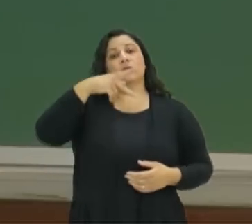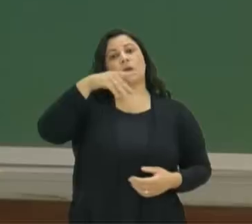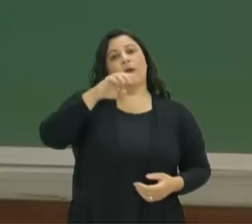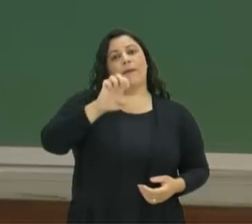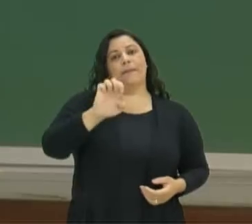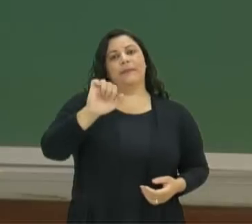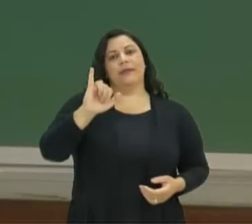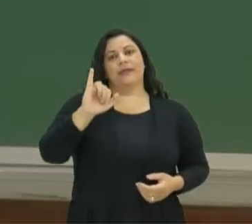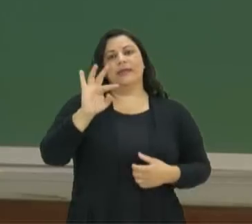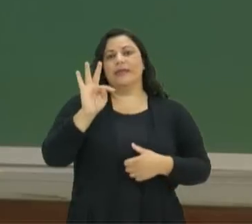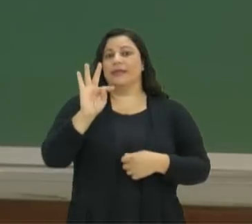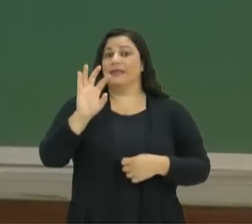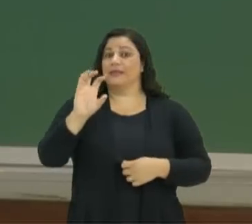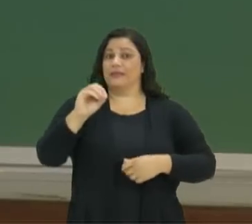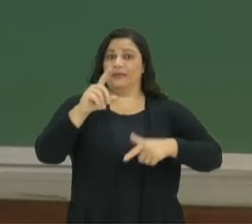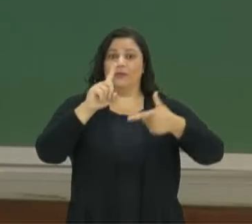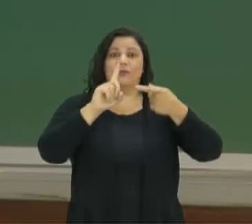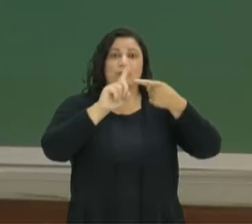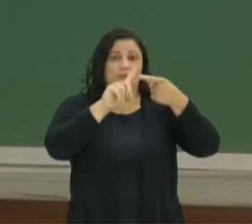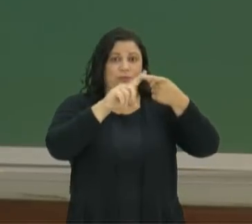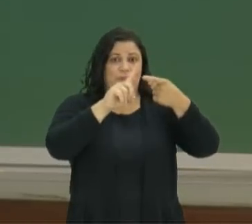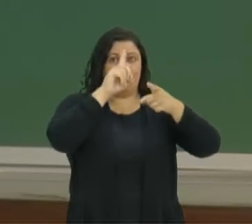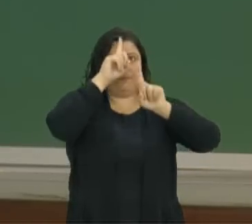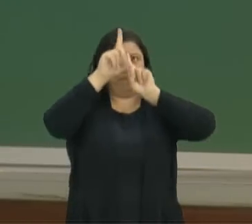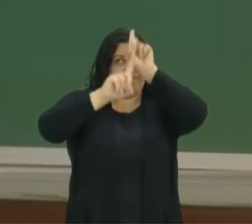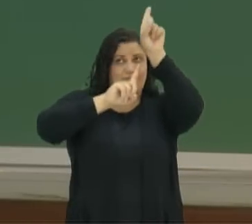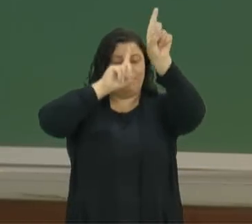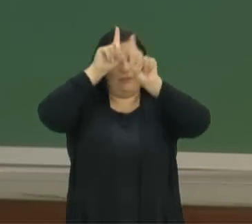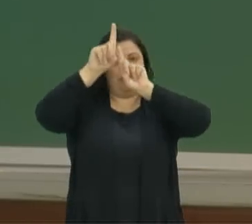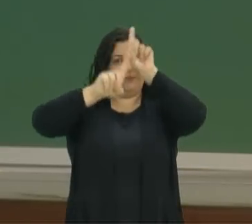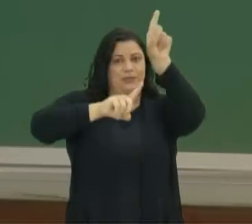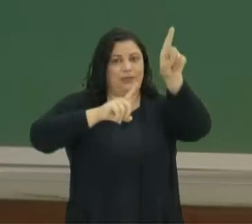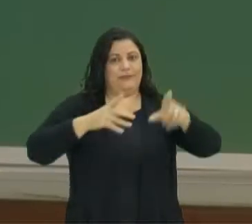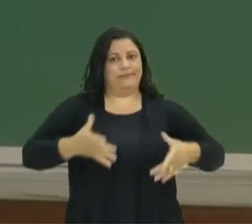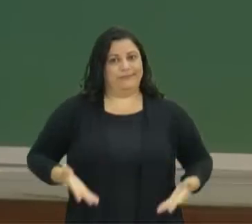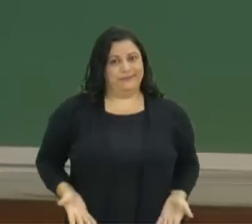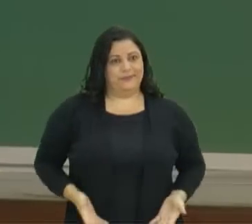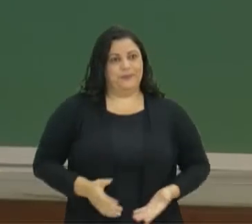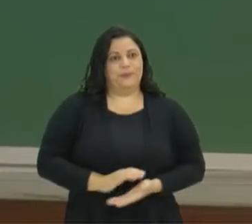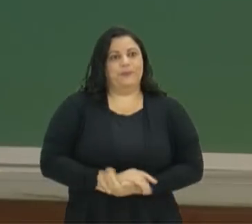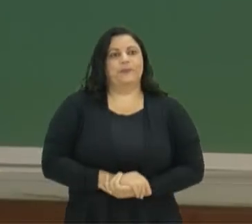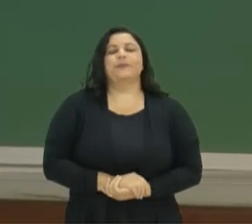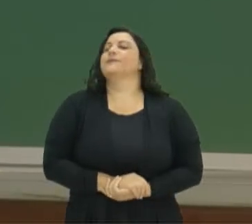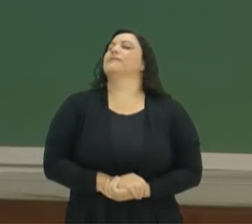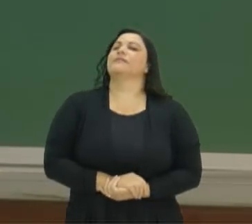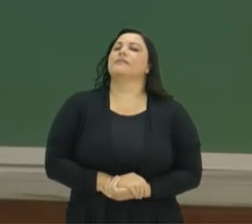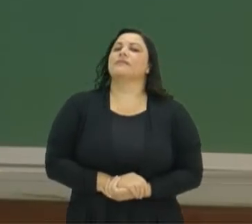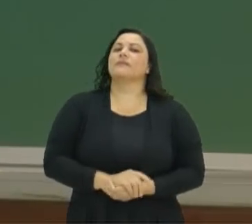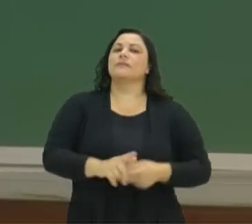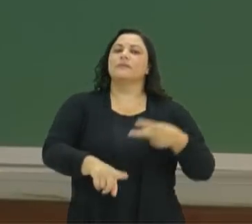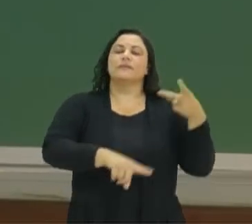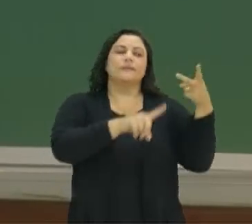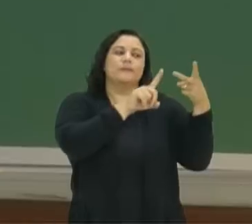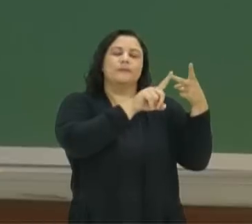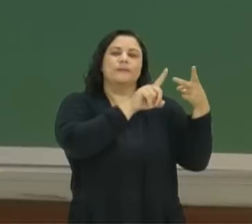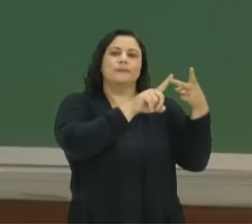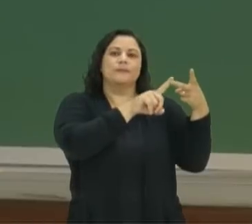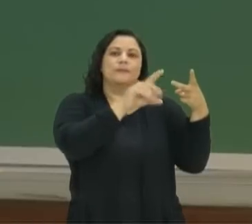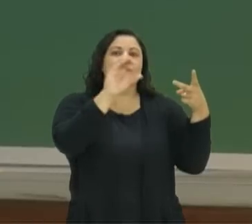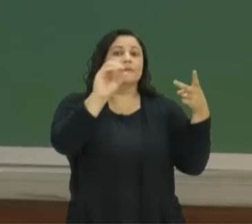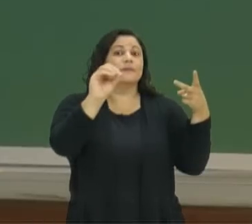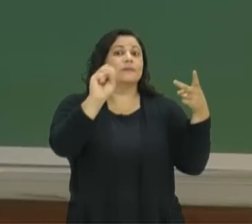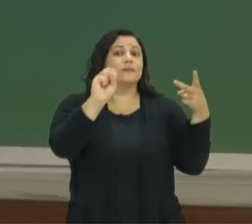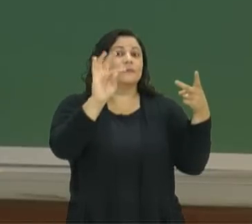primeiro nado que foi inventado, o primeiro estilo inventado. Depois nós vamos para o